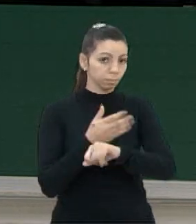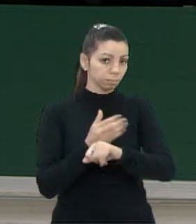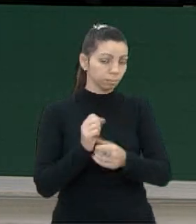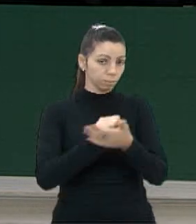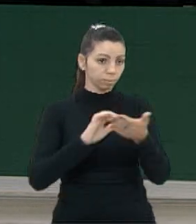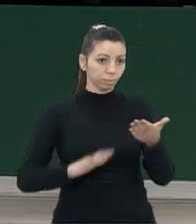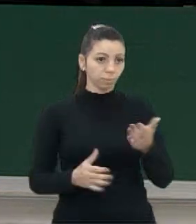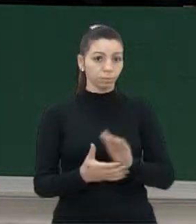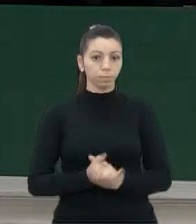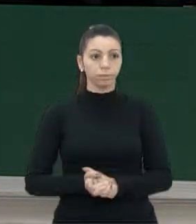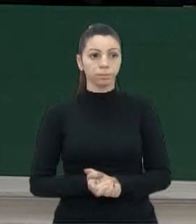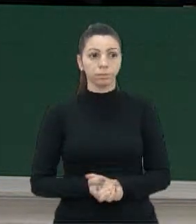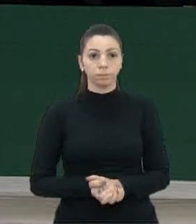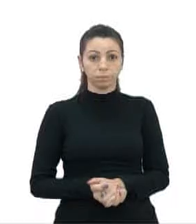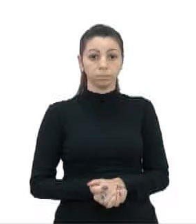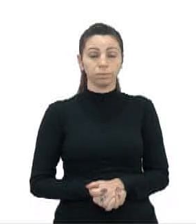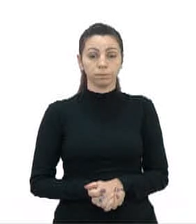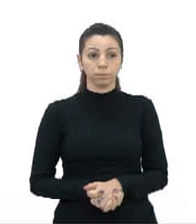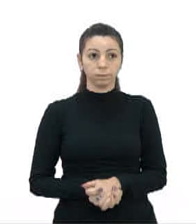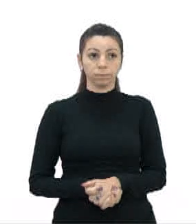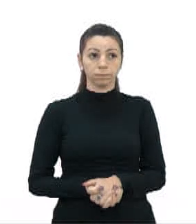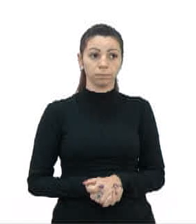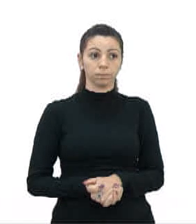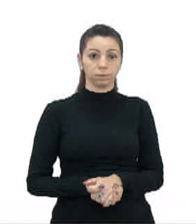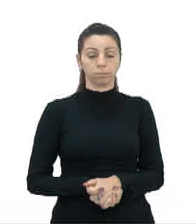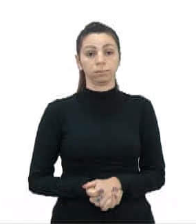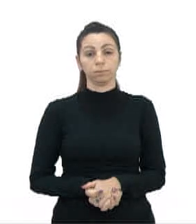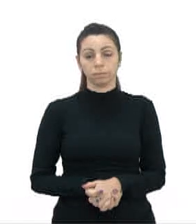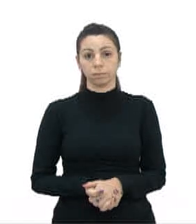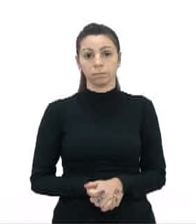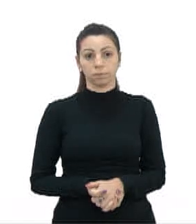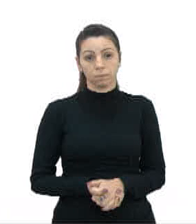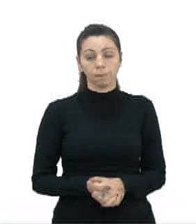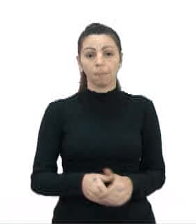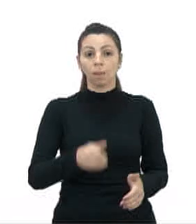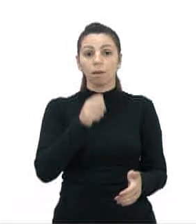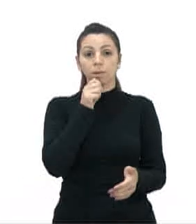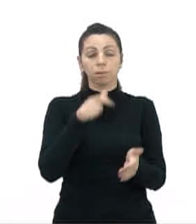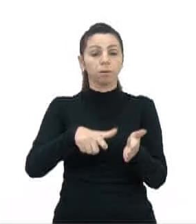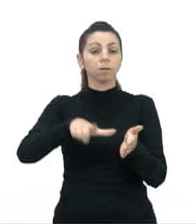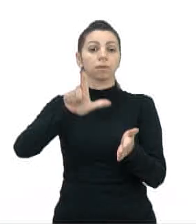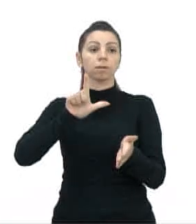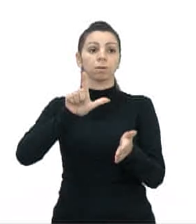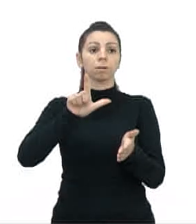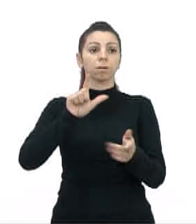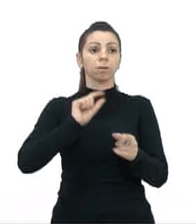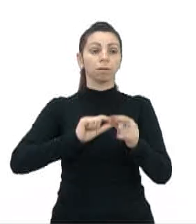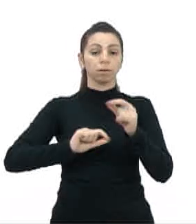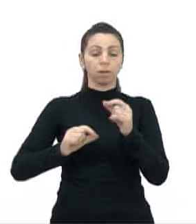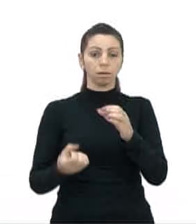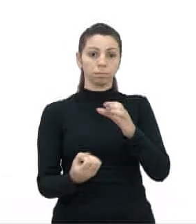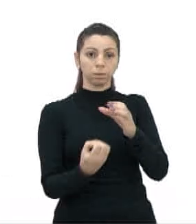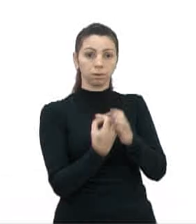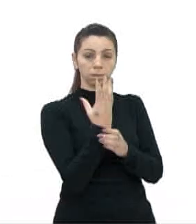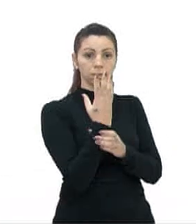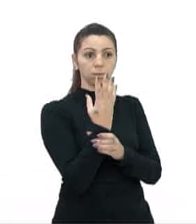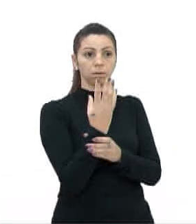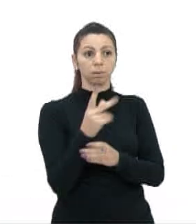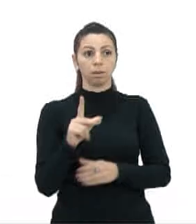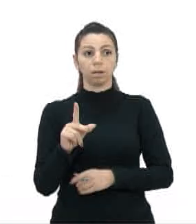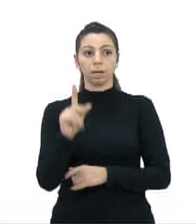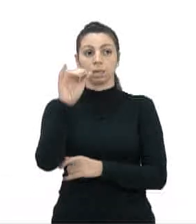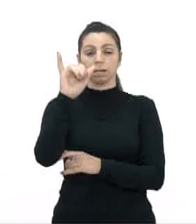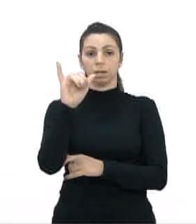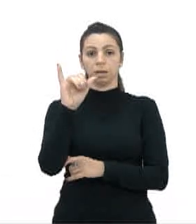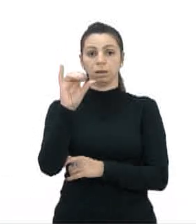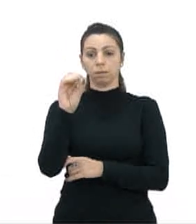exercício. No exemplo anterior, também foram produzidos 6 mols de iodato de potássio, que é o KiO3,